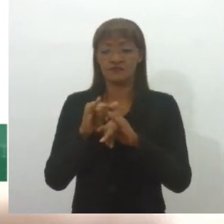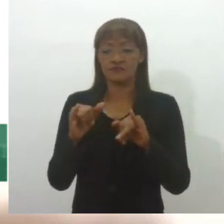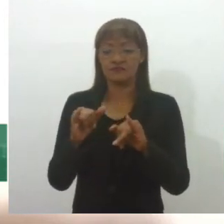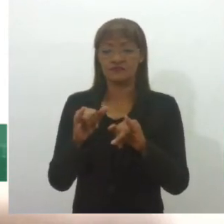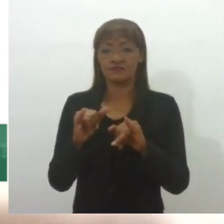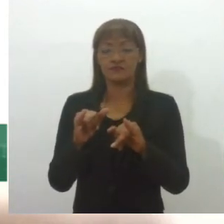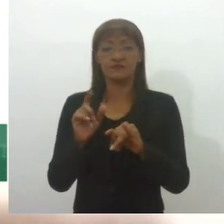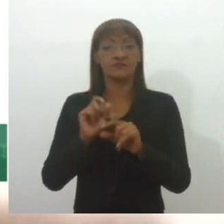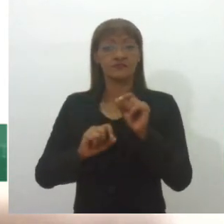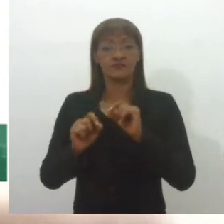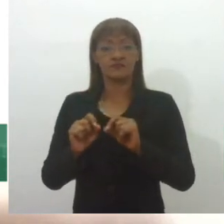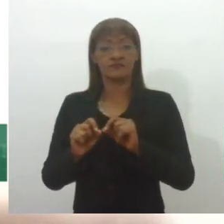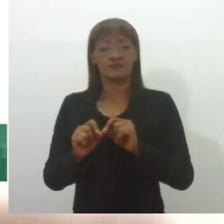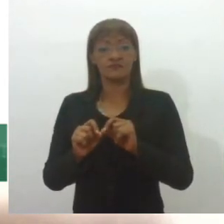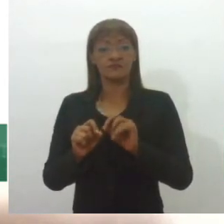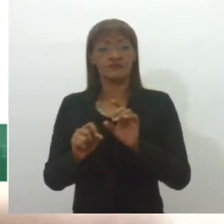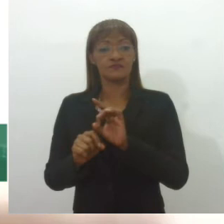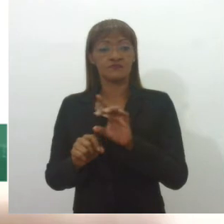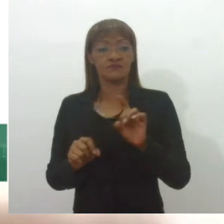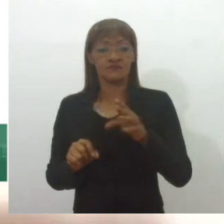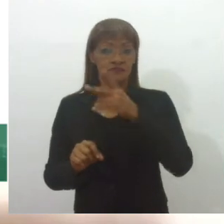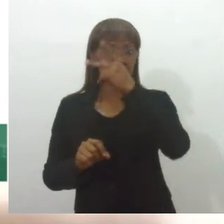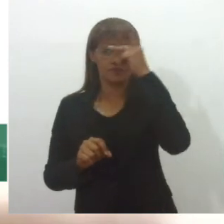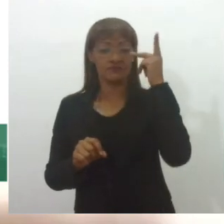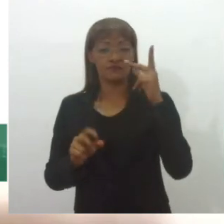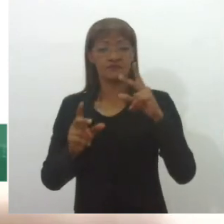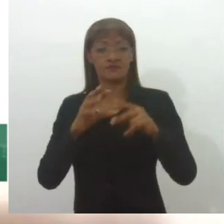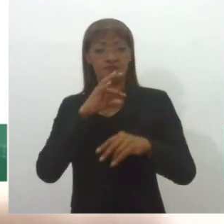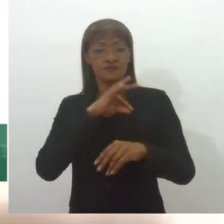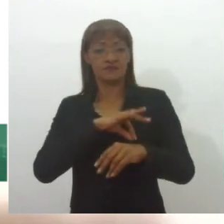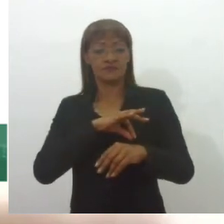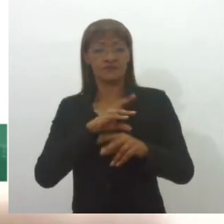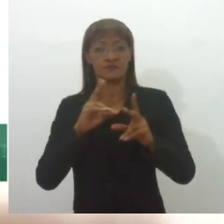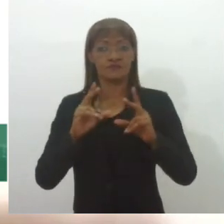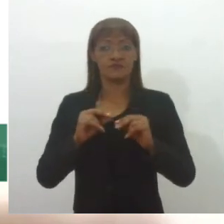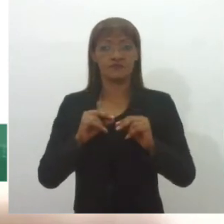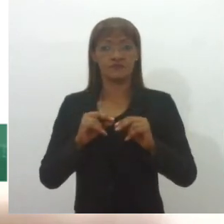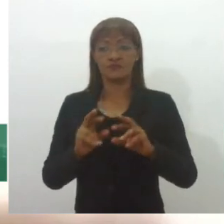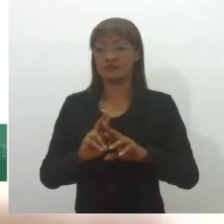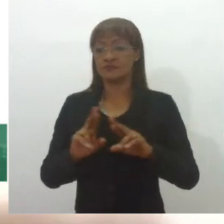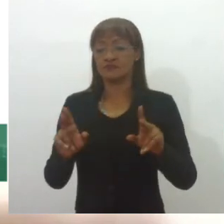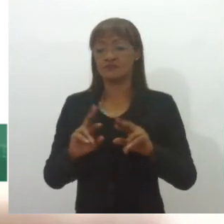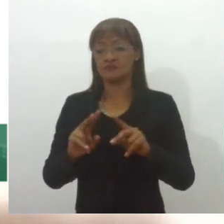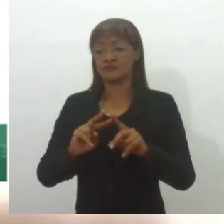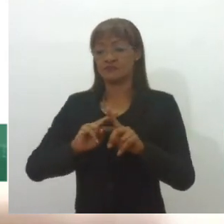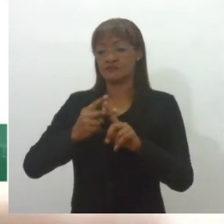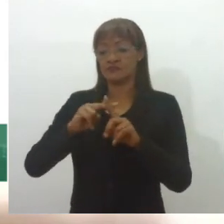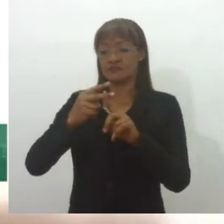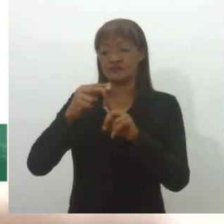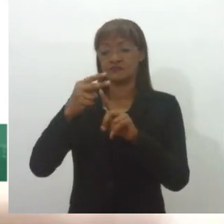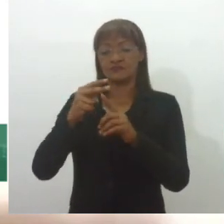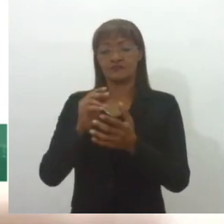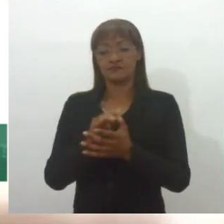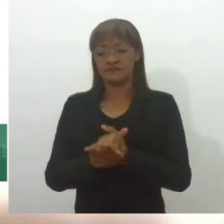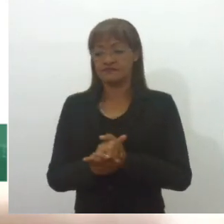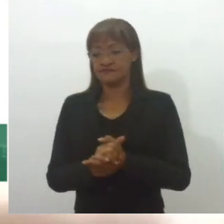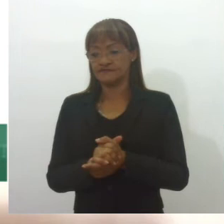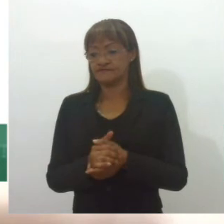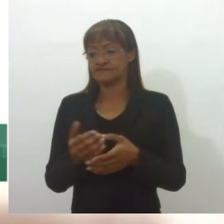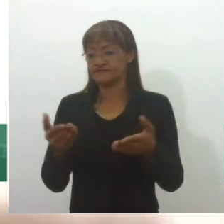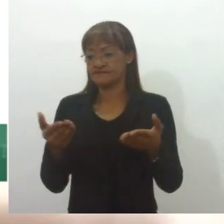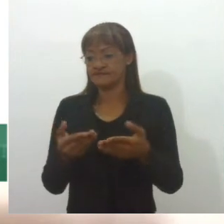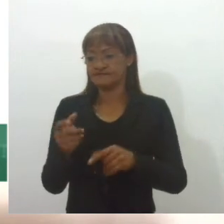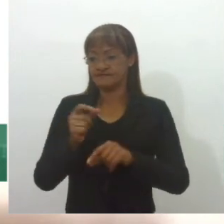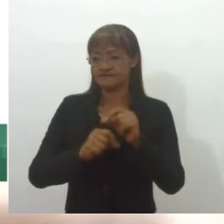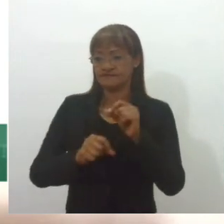recebe, né, não acompanha o aumento, né? E aí, juntando um conjunto de aumento, né, de